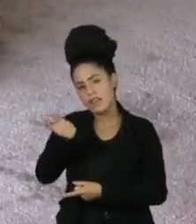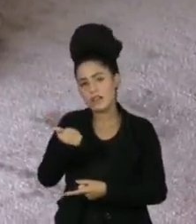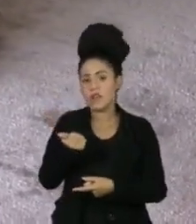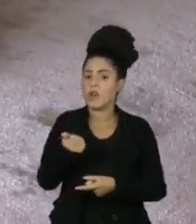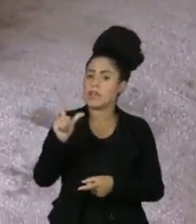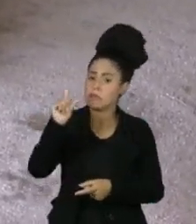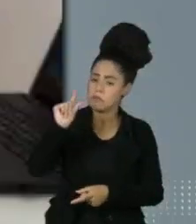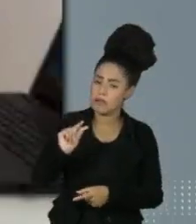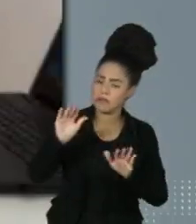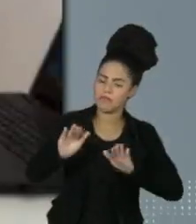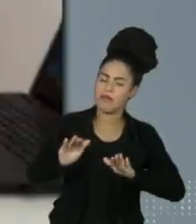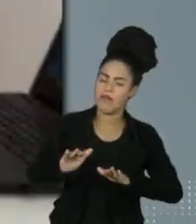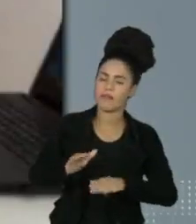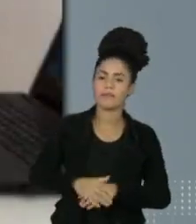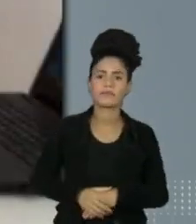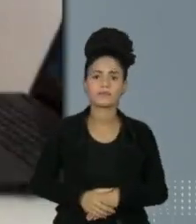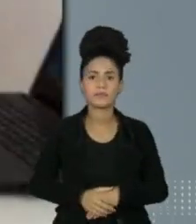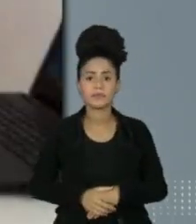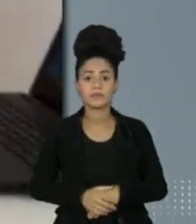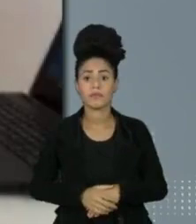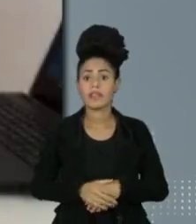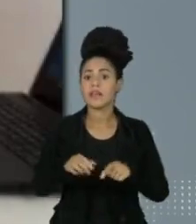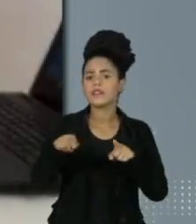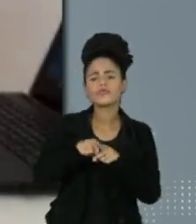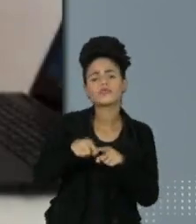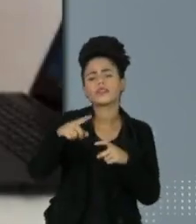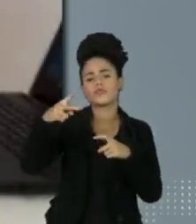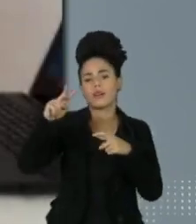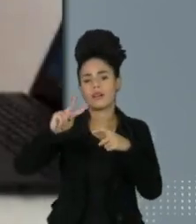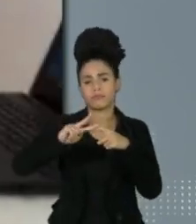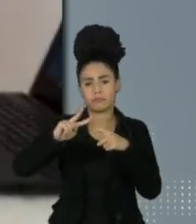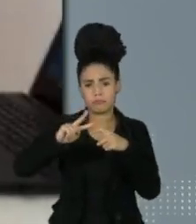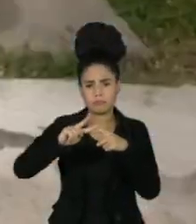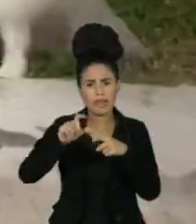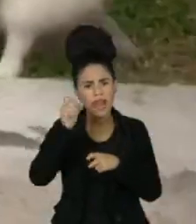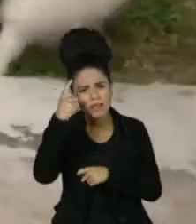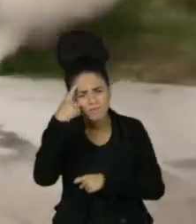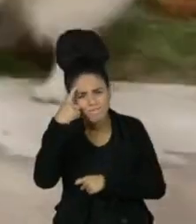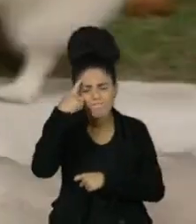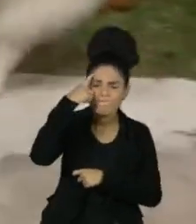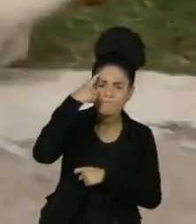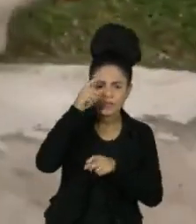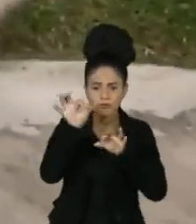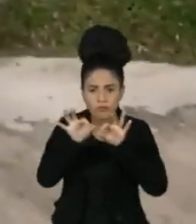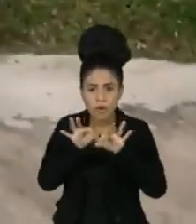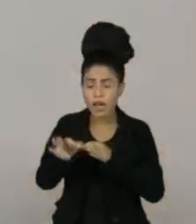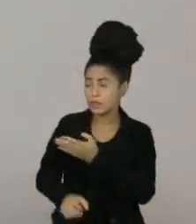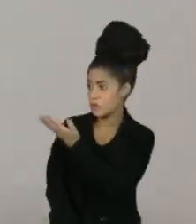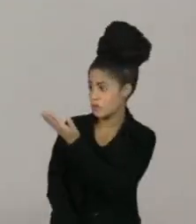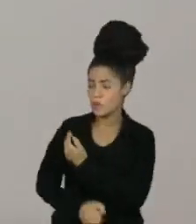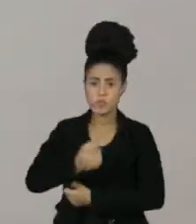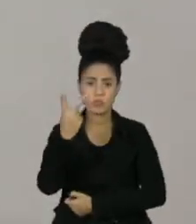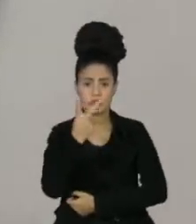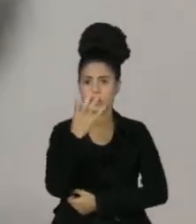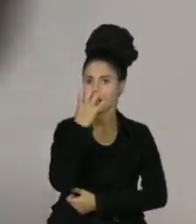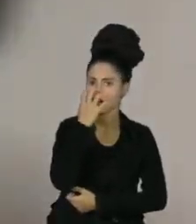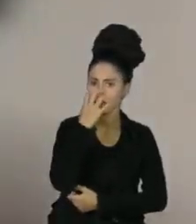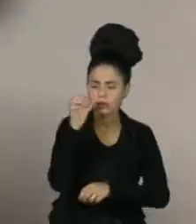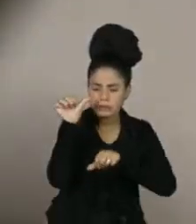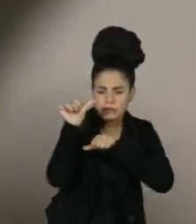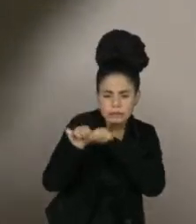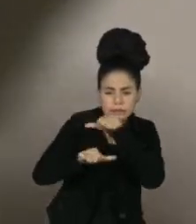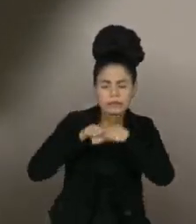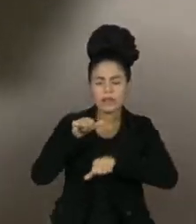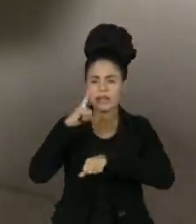menos no bolso do dono. Com a ajuda de uma veterinária, a Adilane seguiu esse caminho com o Flock e a Cacau. A troca não foi